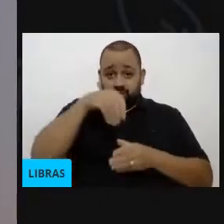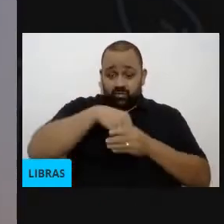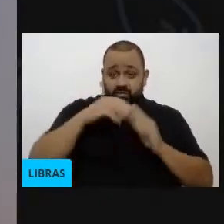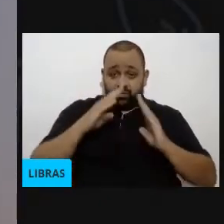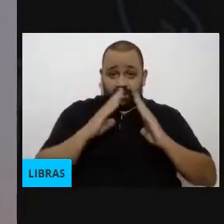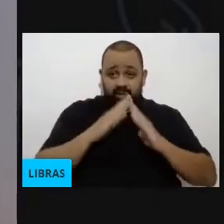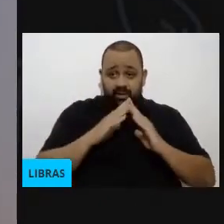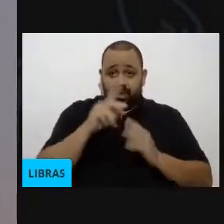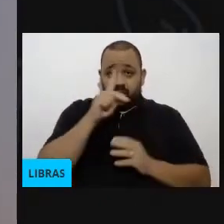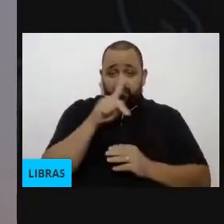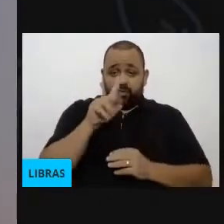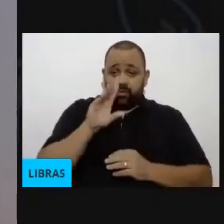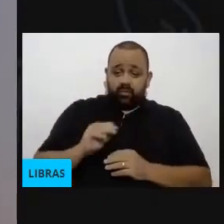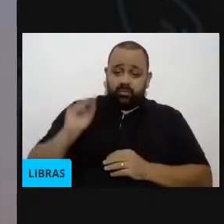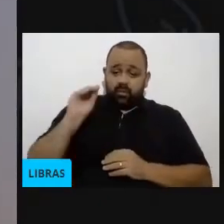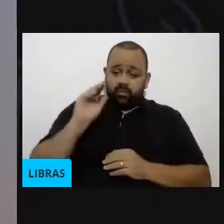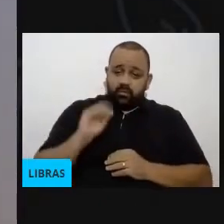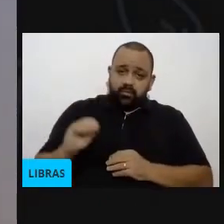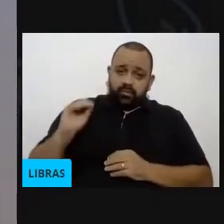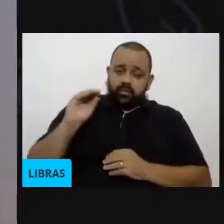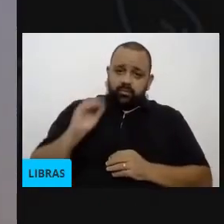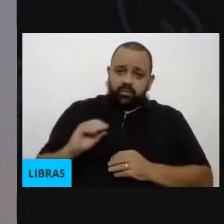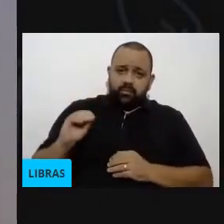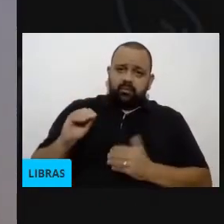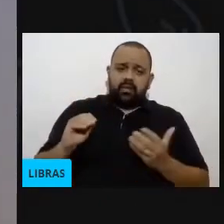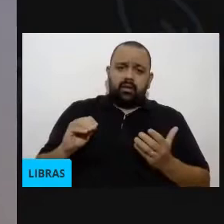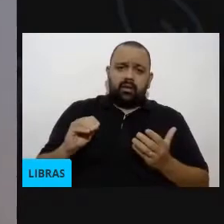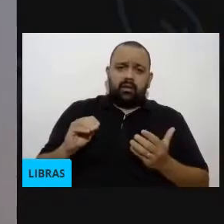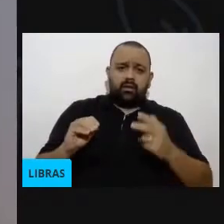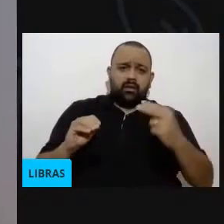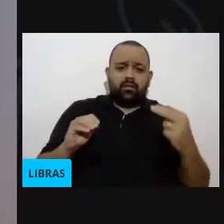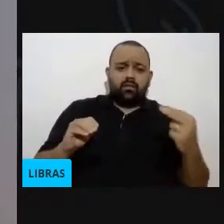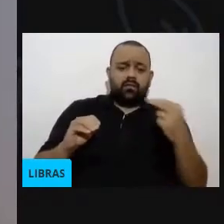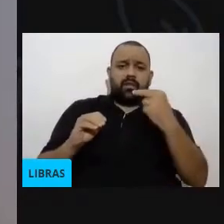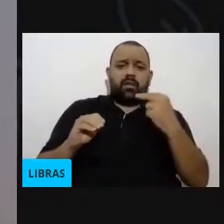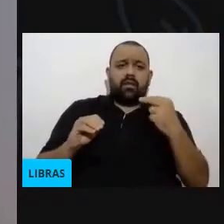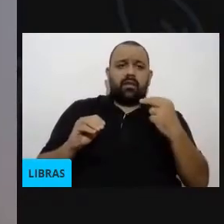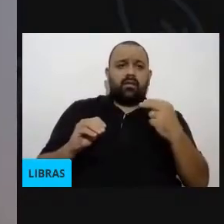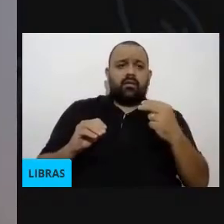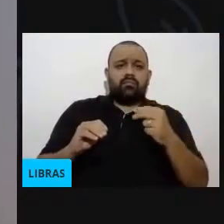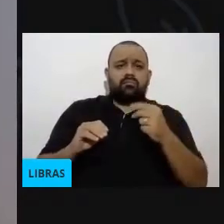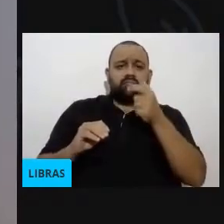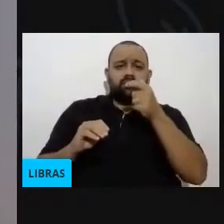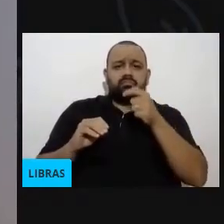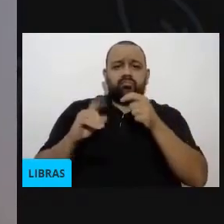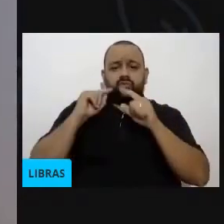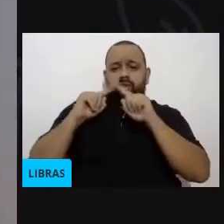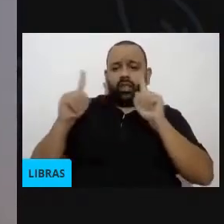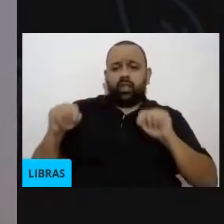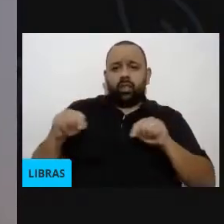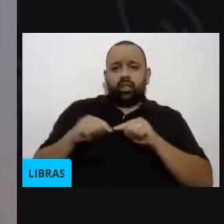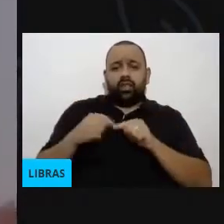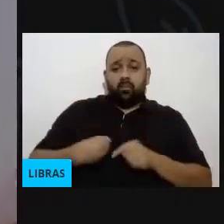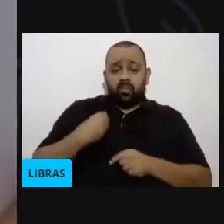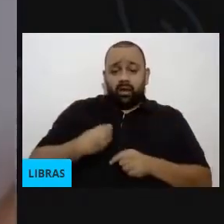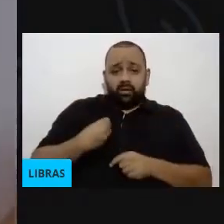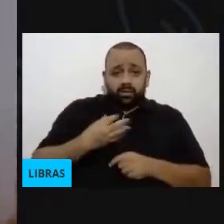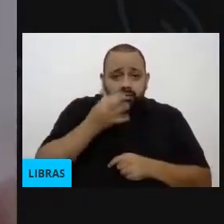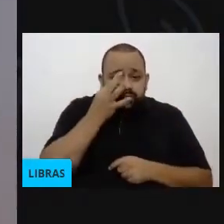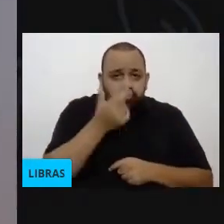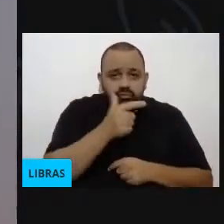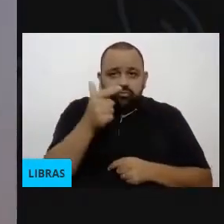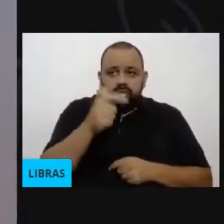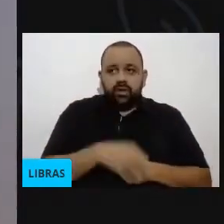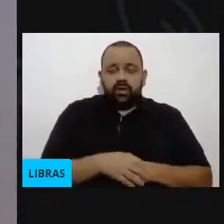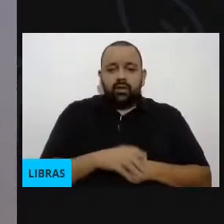um professor falar, onde você não vê ninguém, você não tem a presença afetiva, você está dentro de um monte de